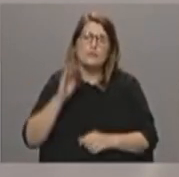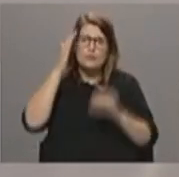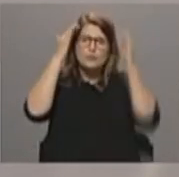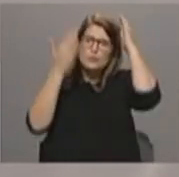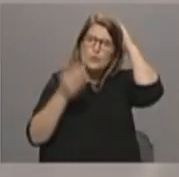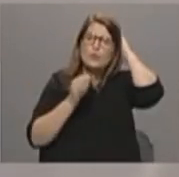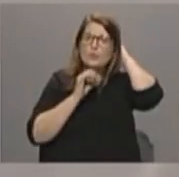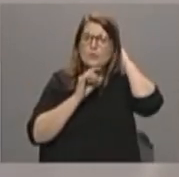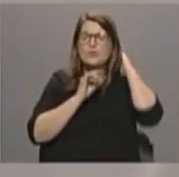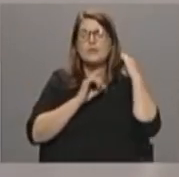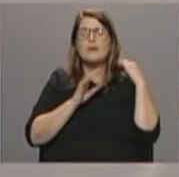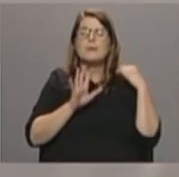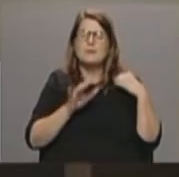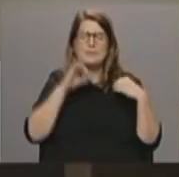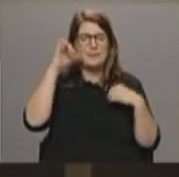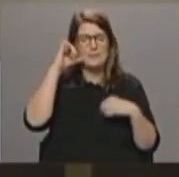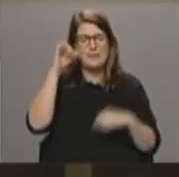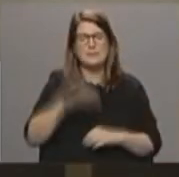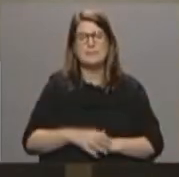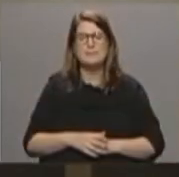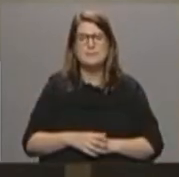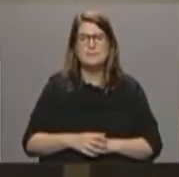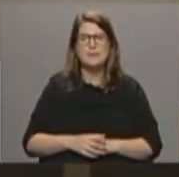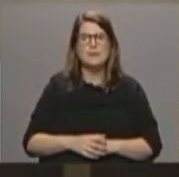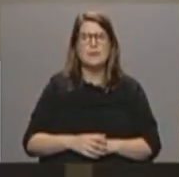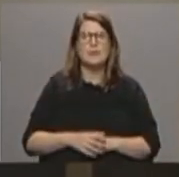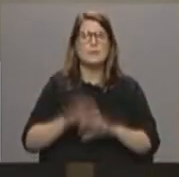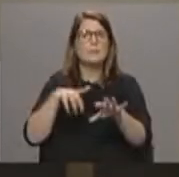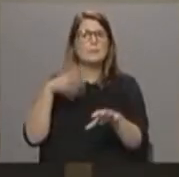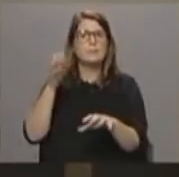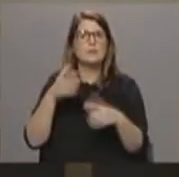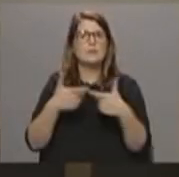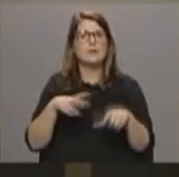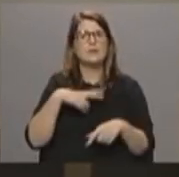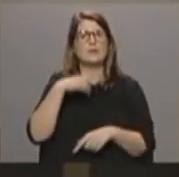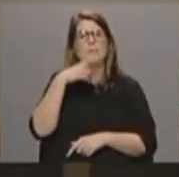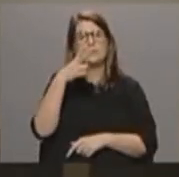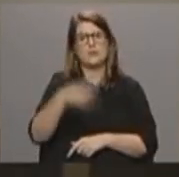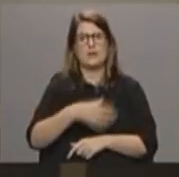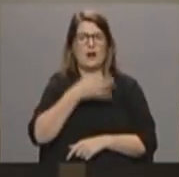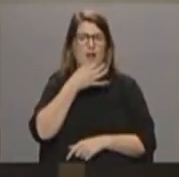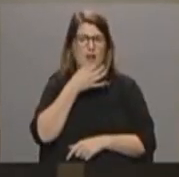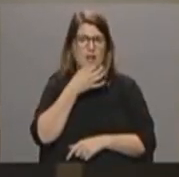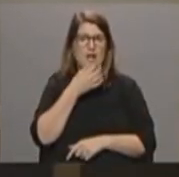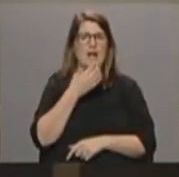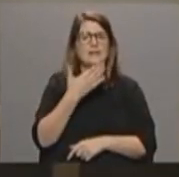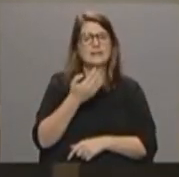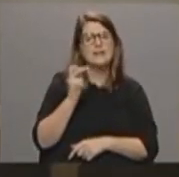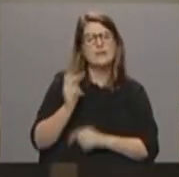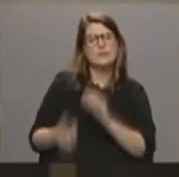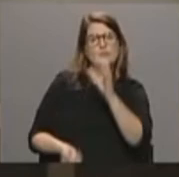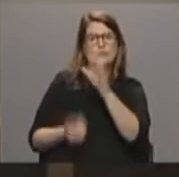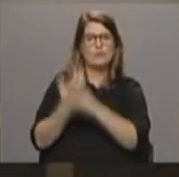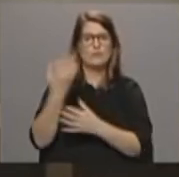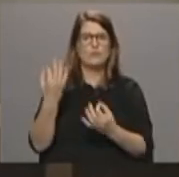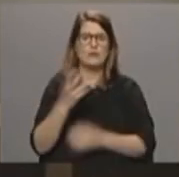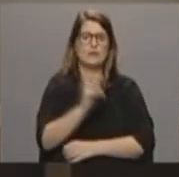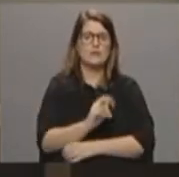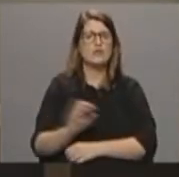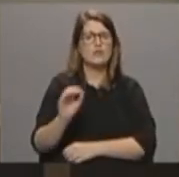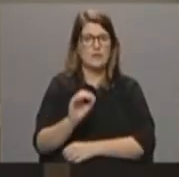mas ainda não é a altura. Os colóquios da lusofonia nasceram há 17 anos e vão já na sua 30ª edição.